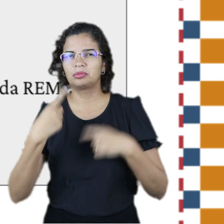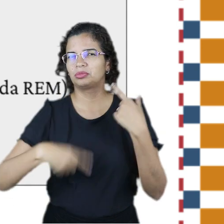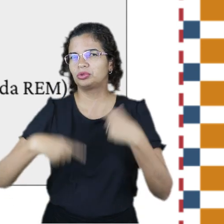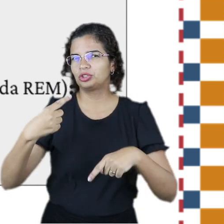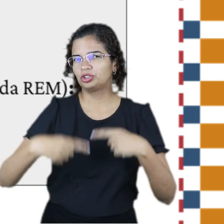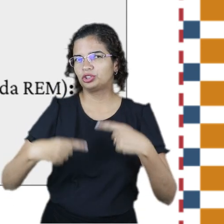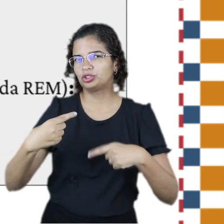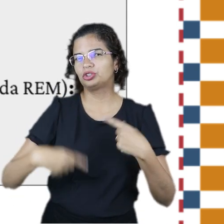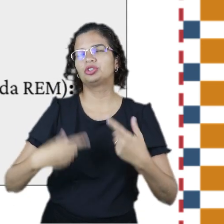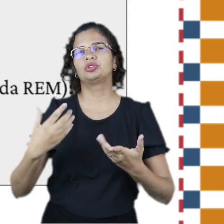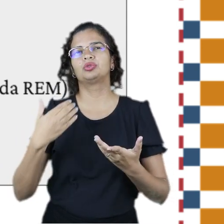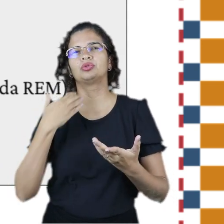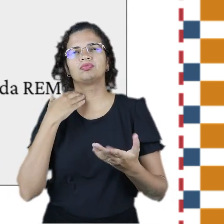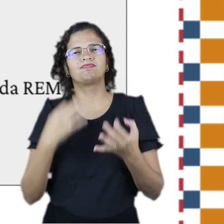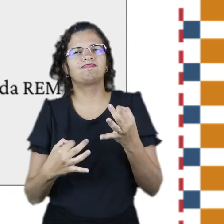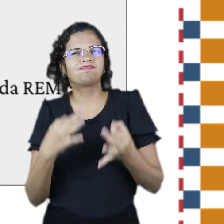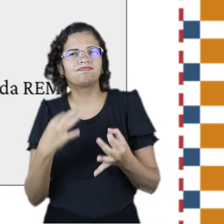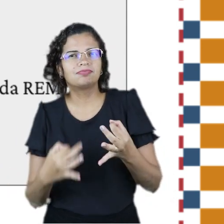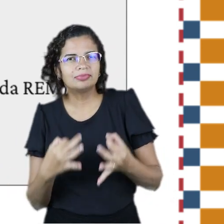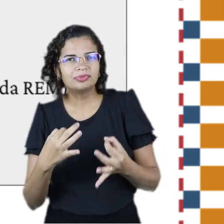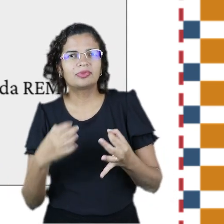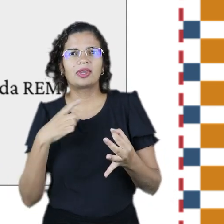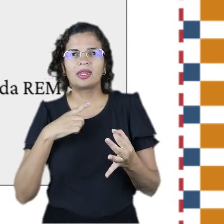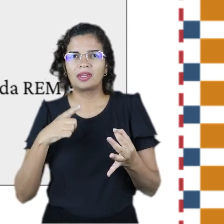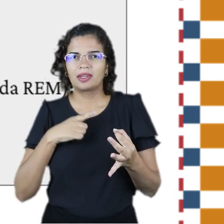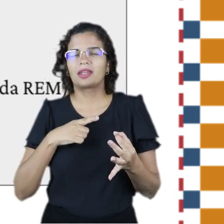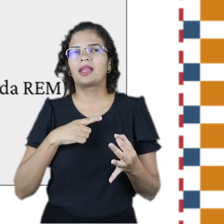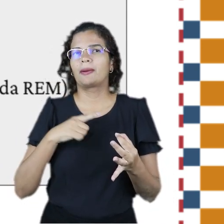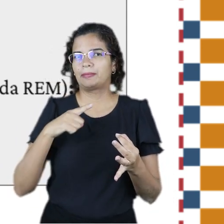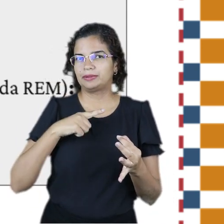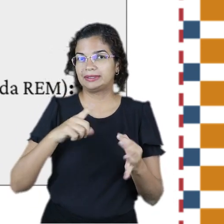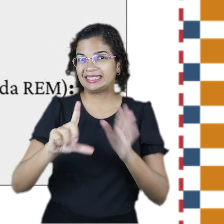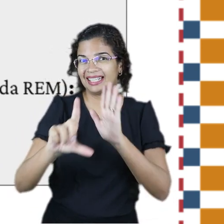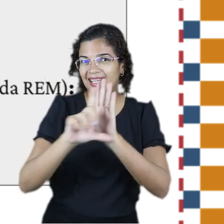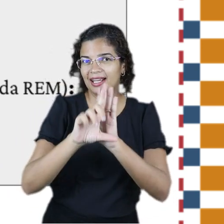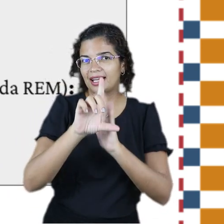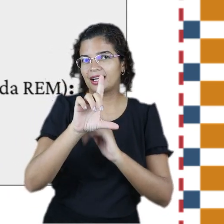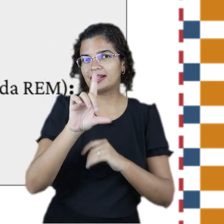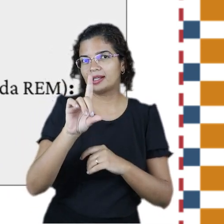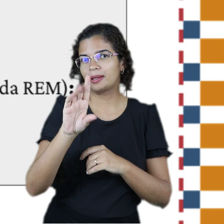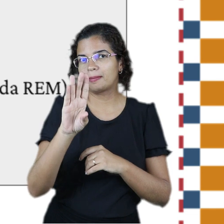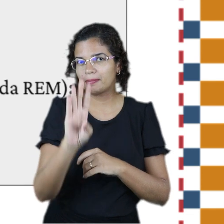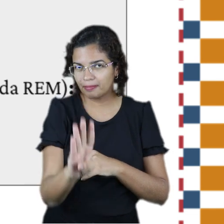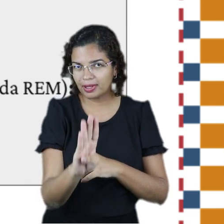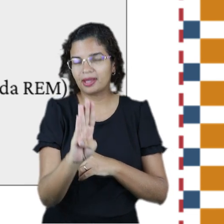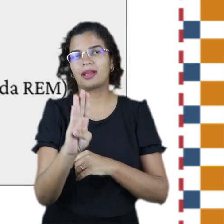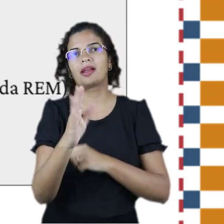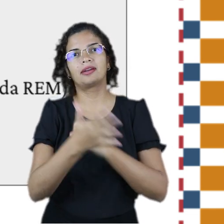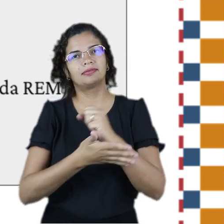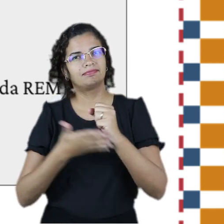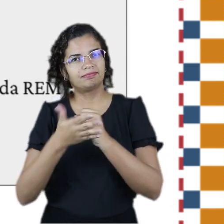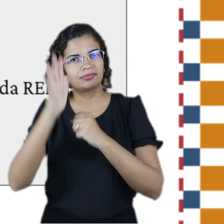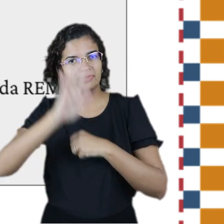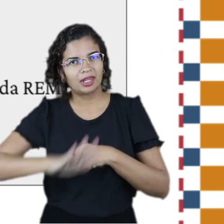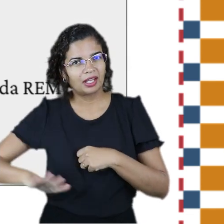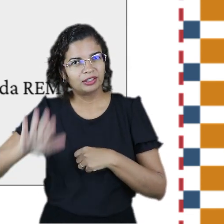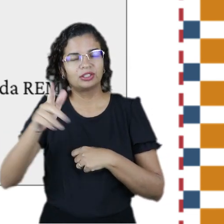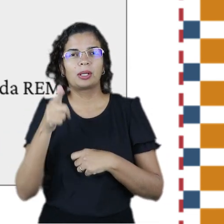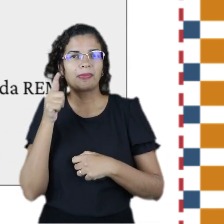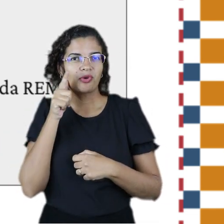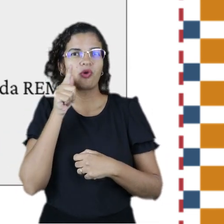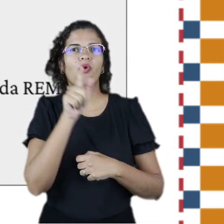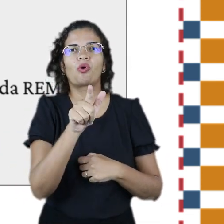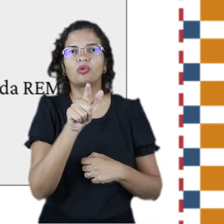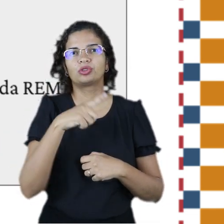politecnia a questão de uma formação humana integral nós temos um quadro onde temos alguns avanços